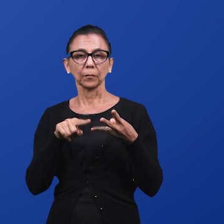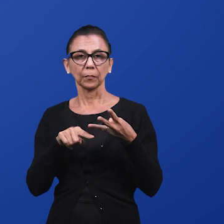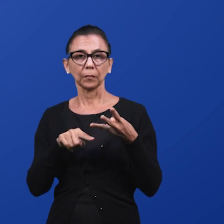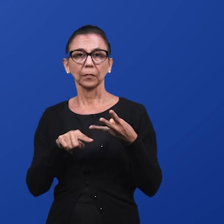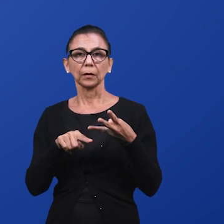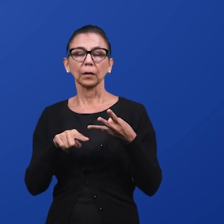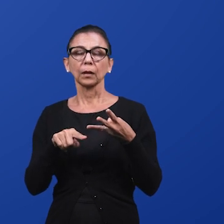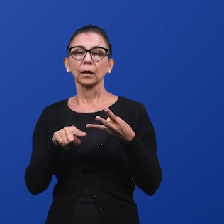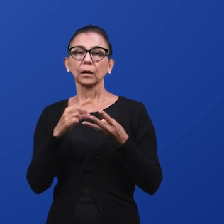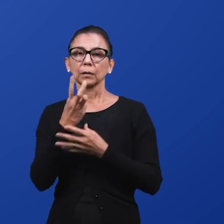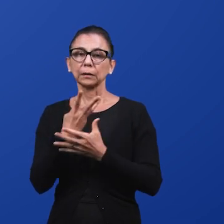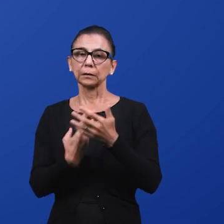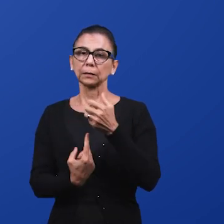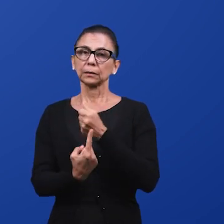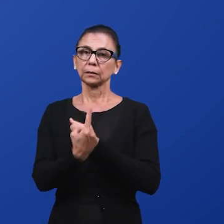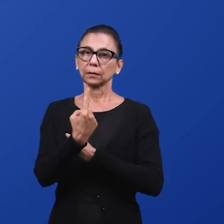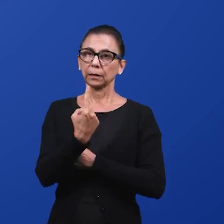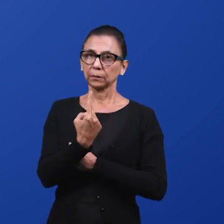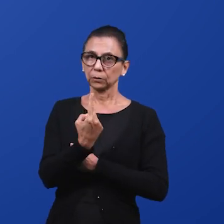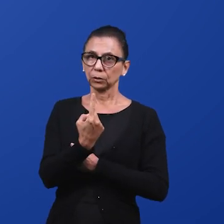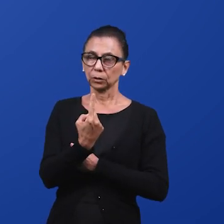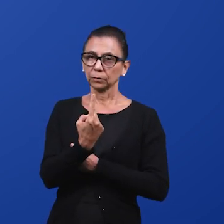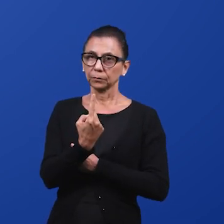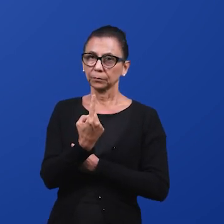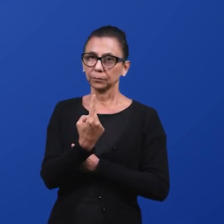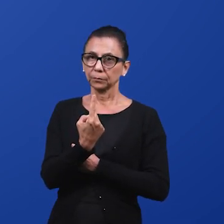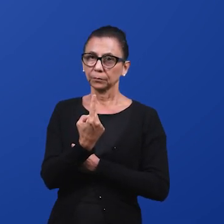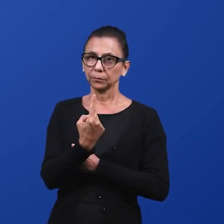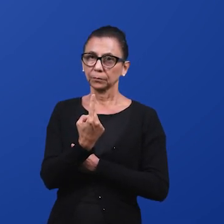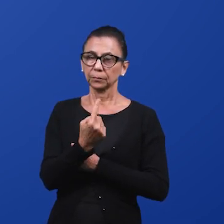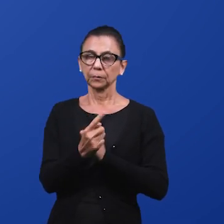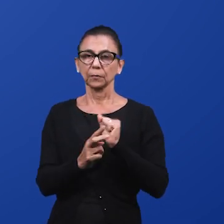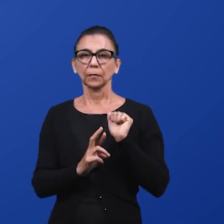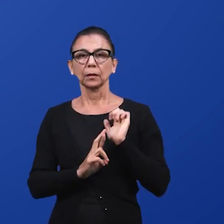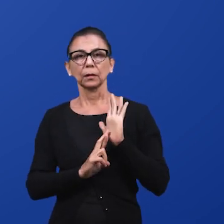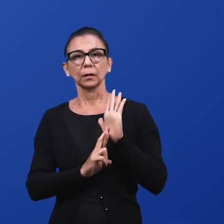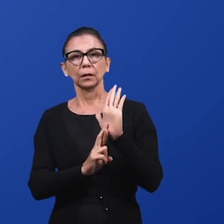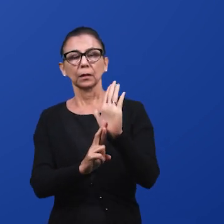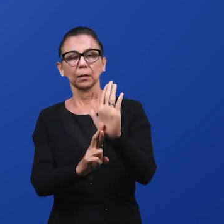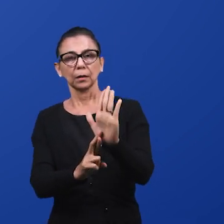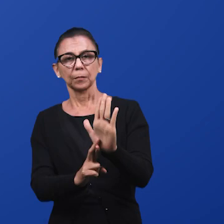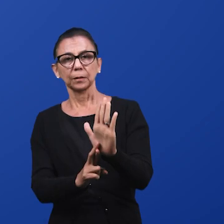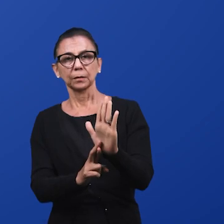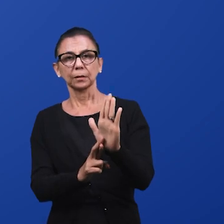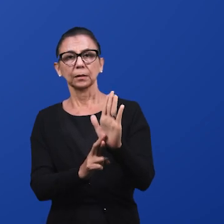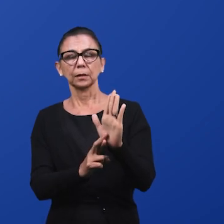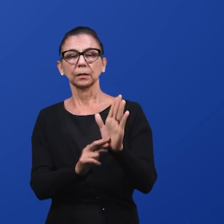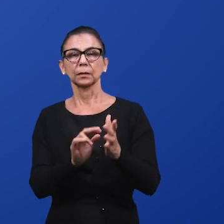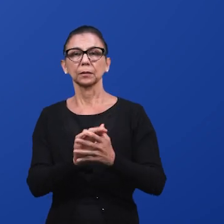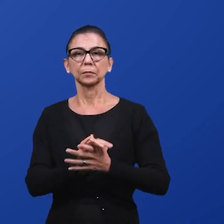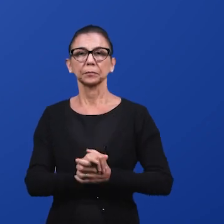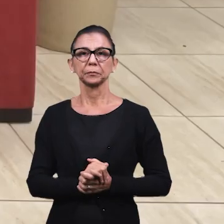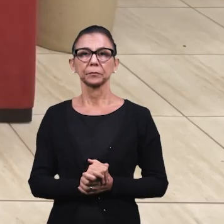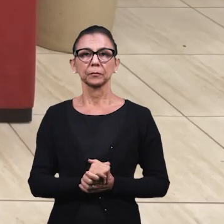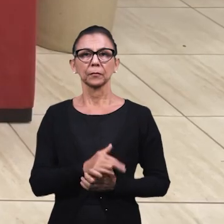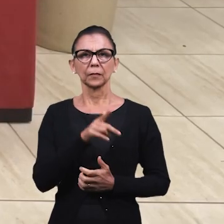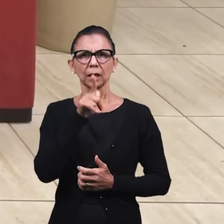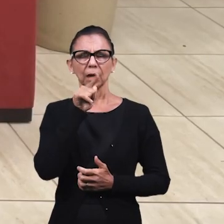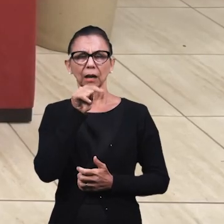3 são os que testificam na terra, o Espírito e a água e o sangue, E estes três concordam num. Muito bem,